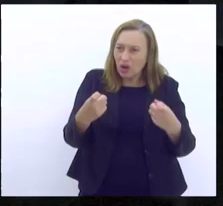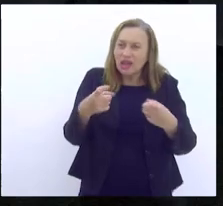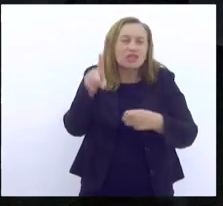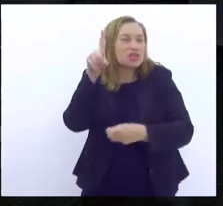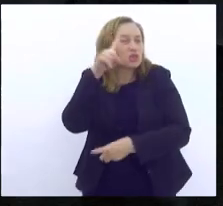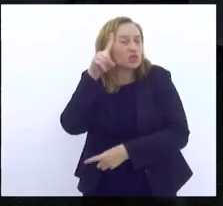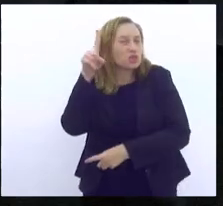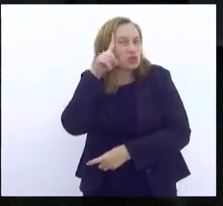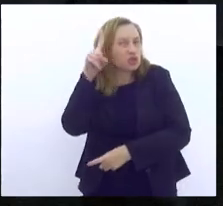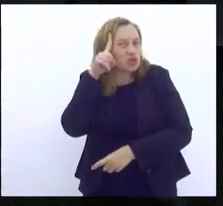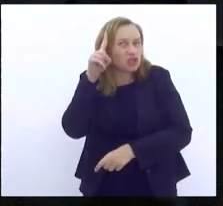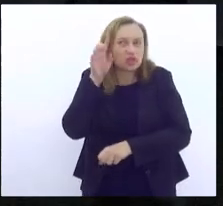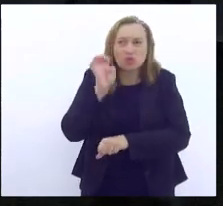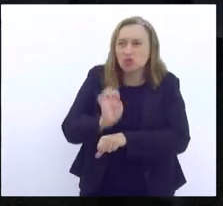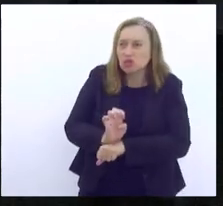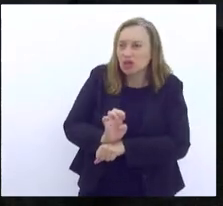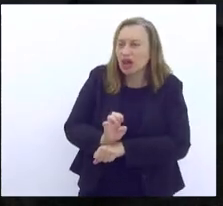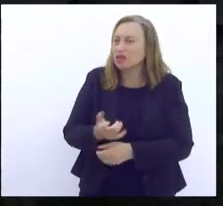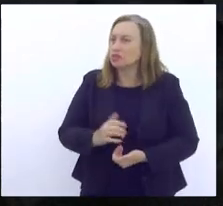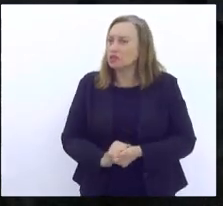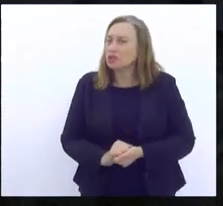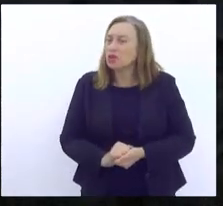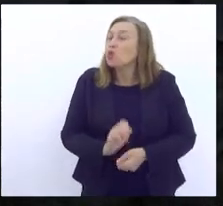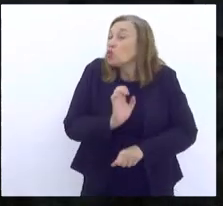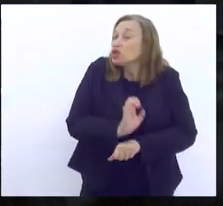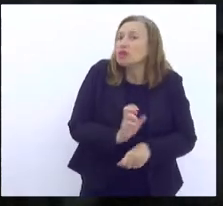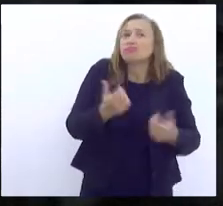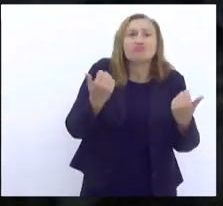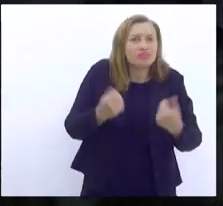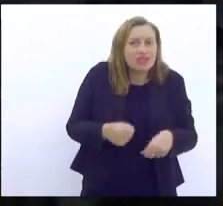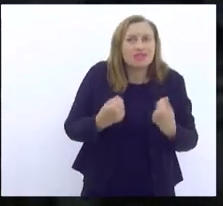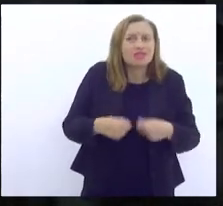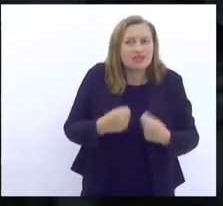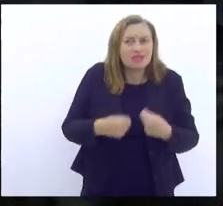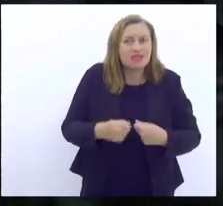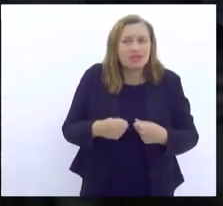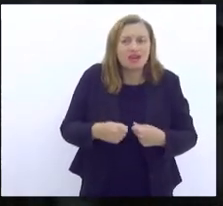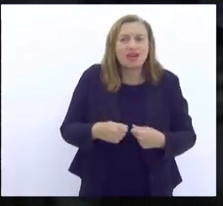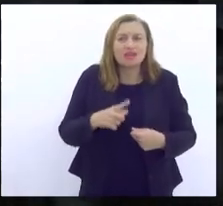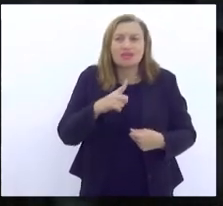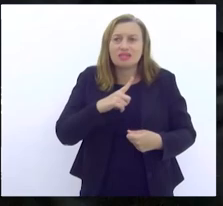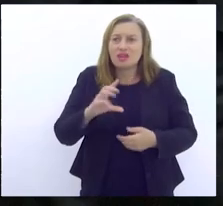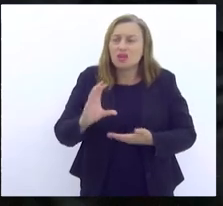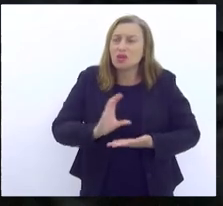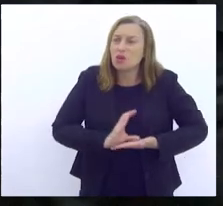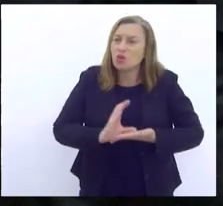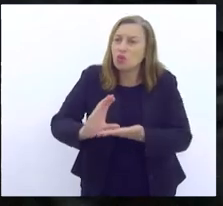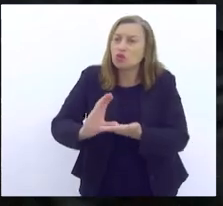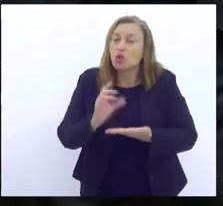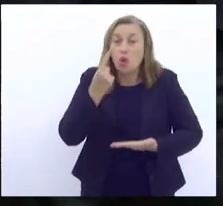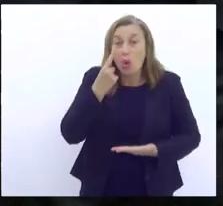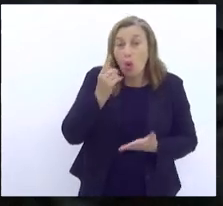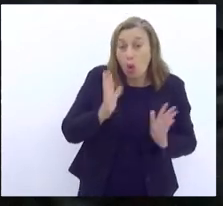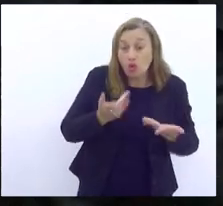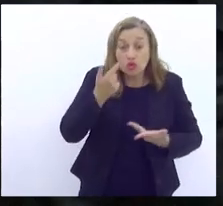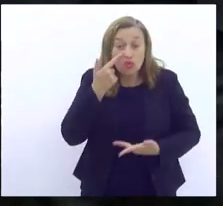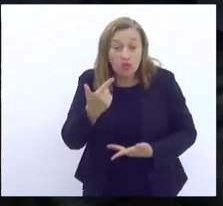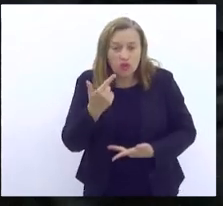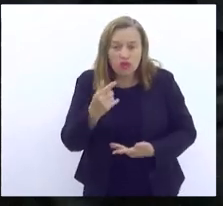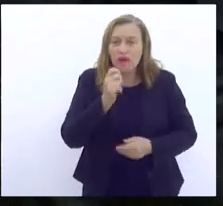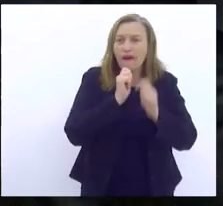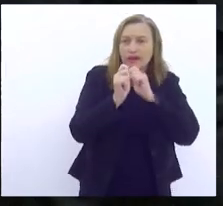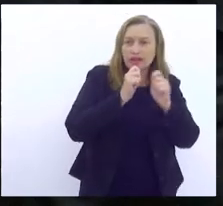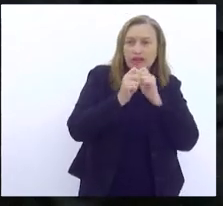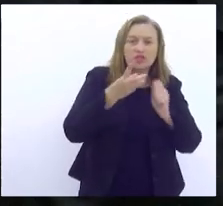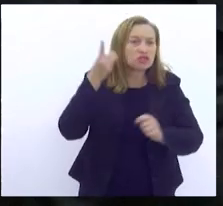nesse estado. Um estado que vai precisar atrair recursos. Hoje eu via a entrevista